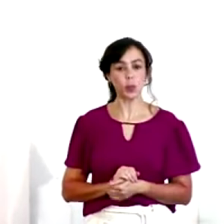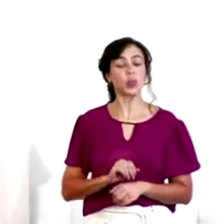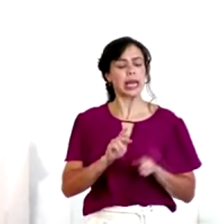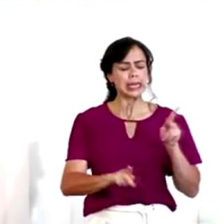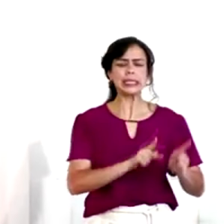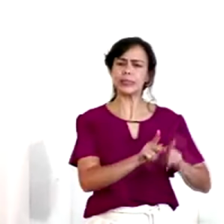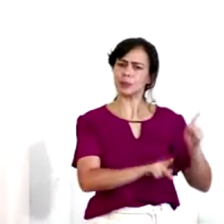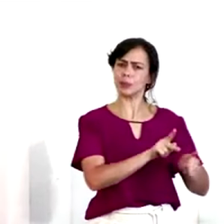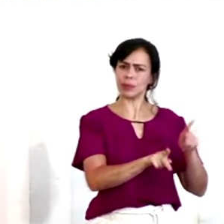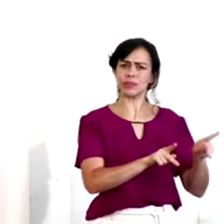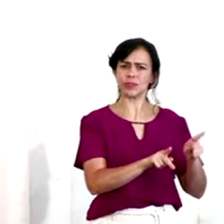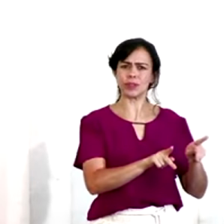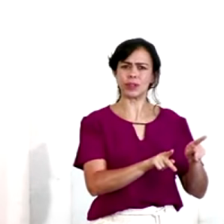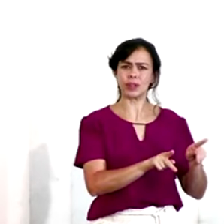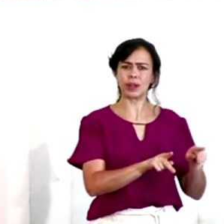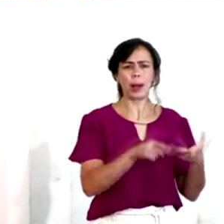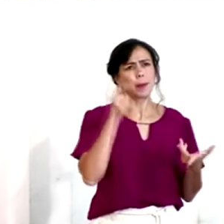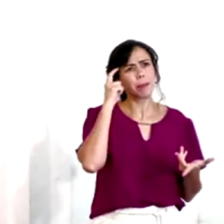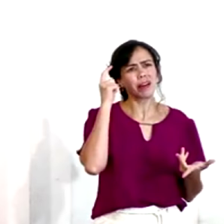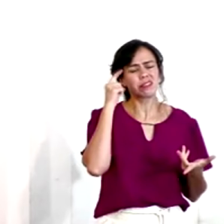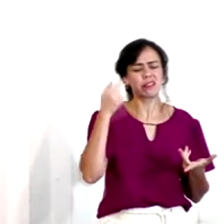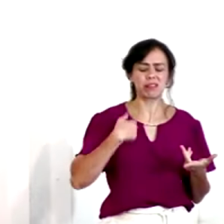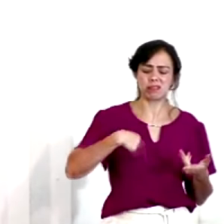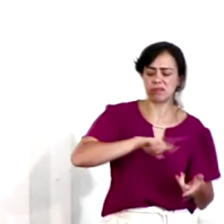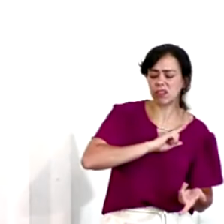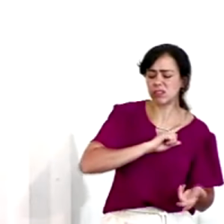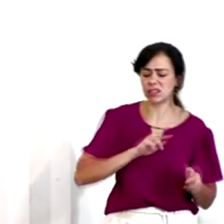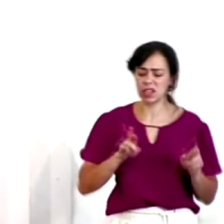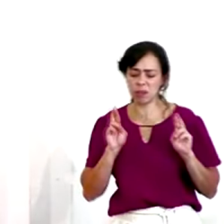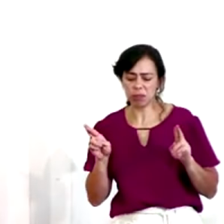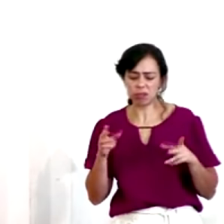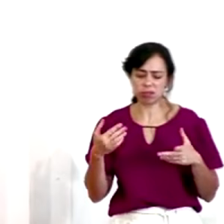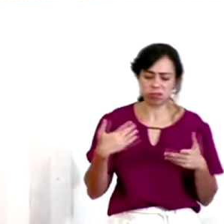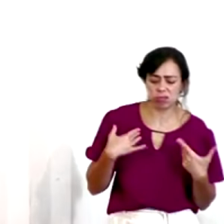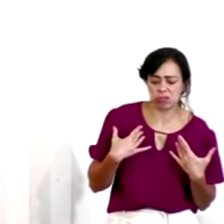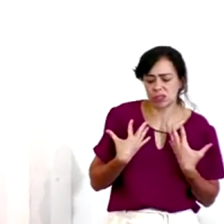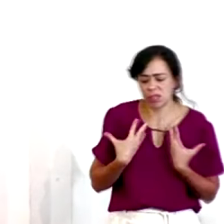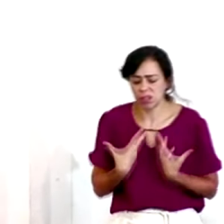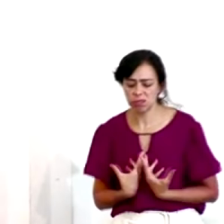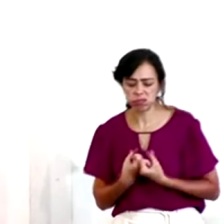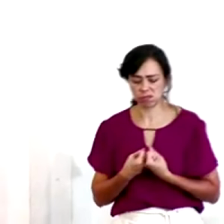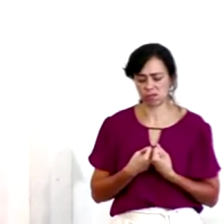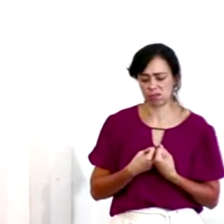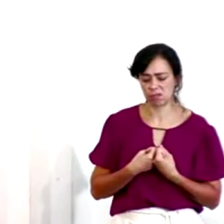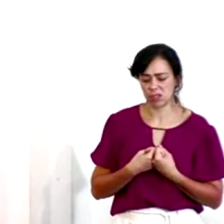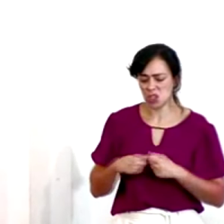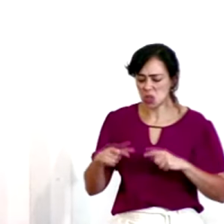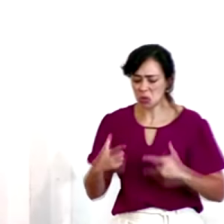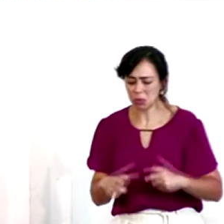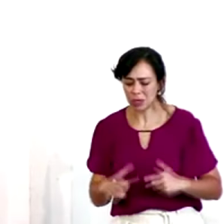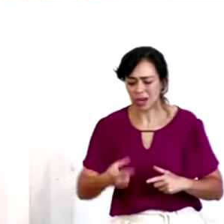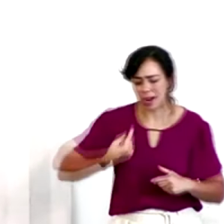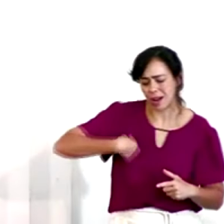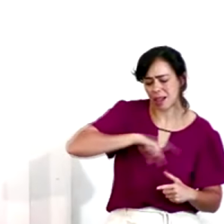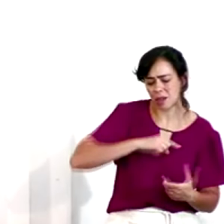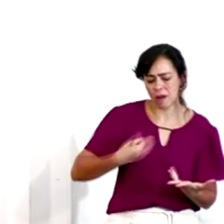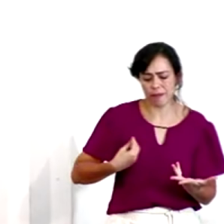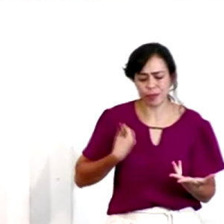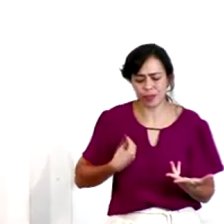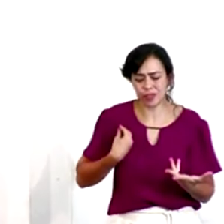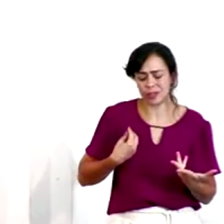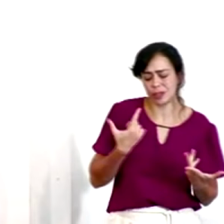povo não tinha mais uma terra, não tinha mais onde viver, mas agora Deus